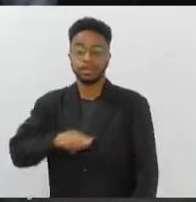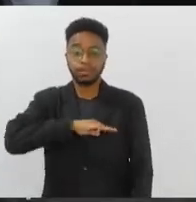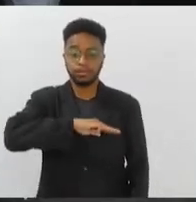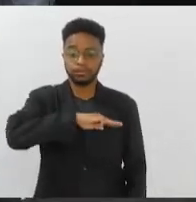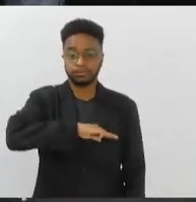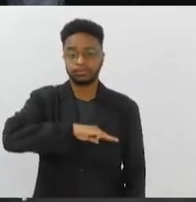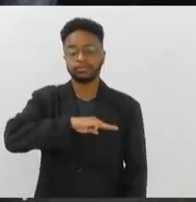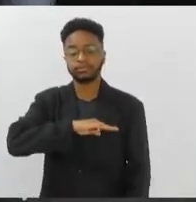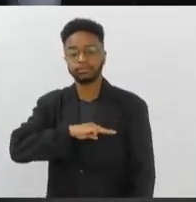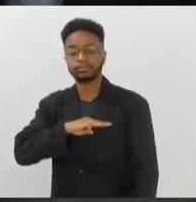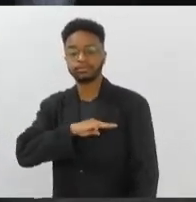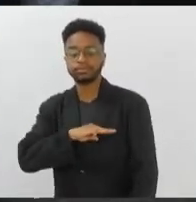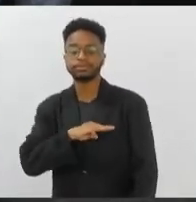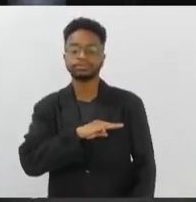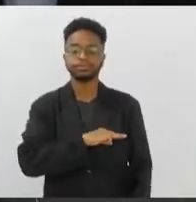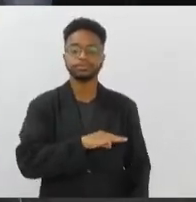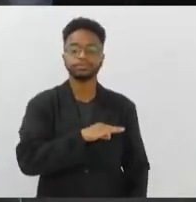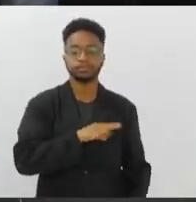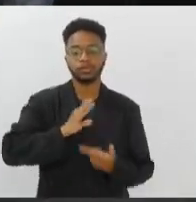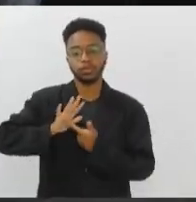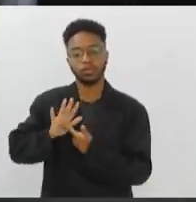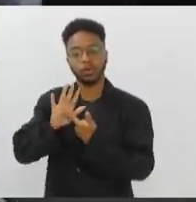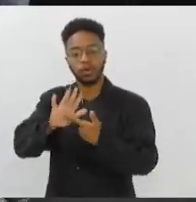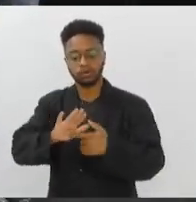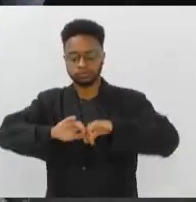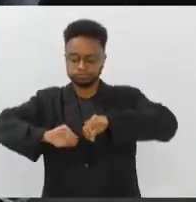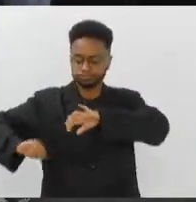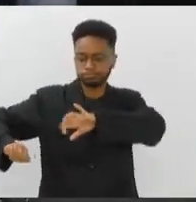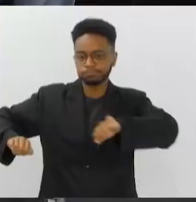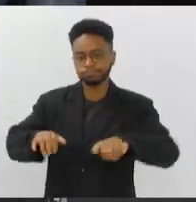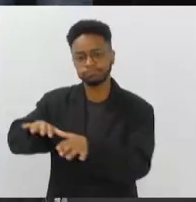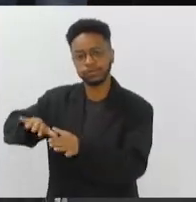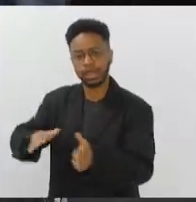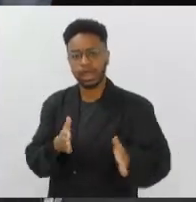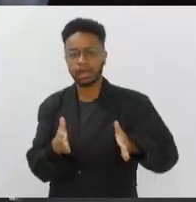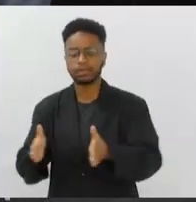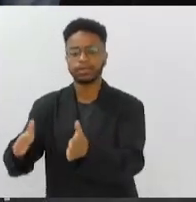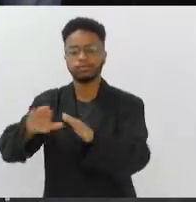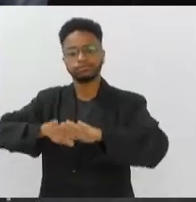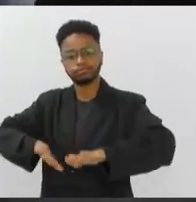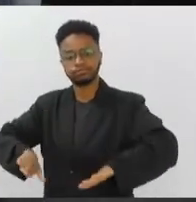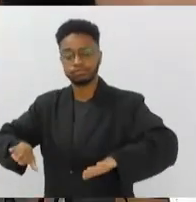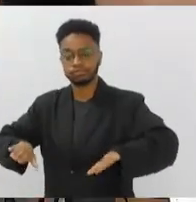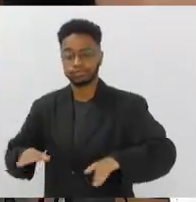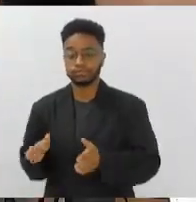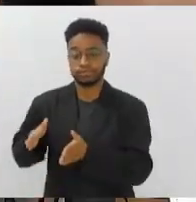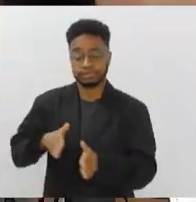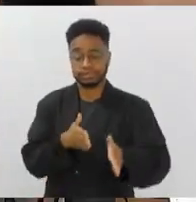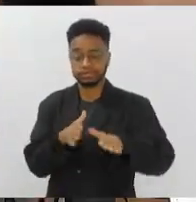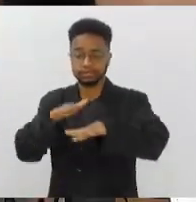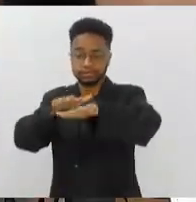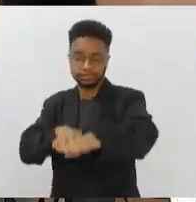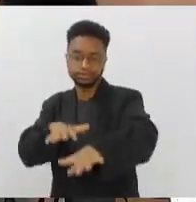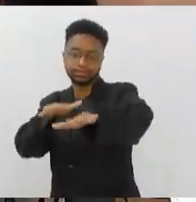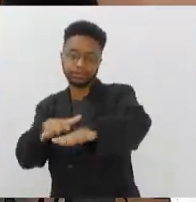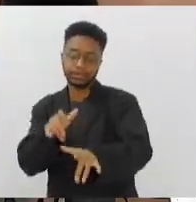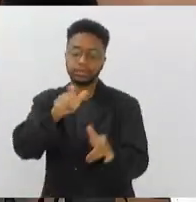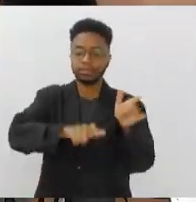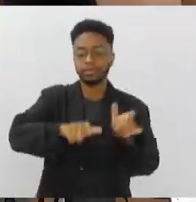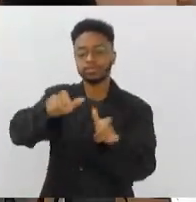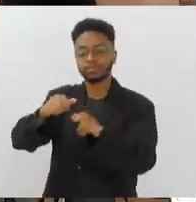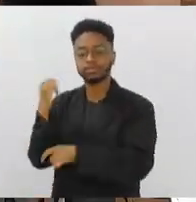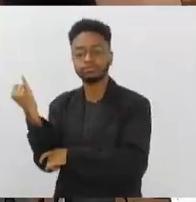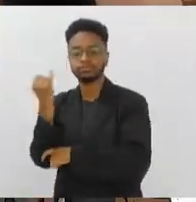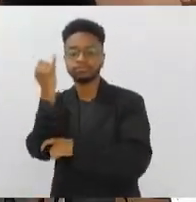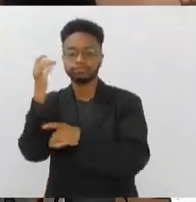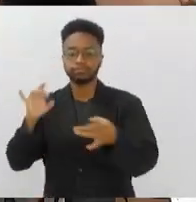Mangueira, mangueira, tira a poeira dos porões ou abre alas dos teus heróis e pavões dos